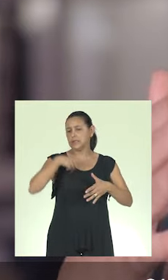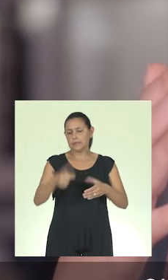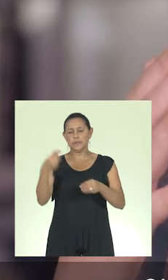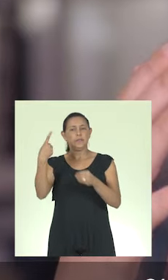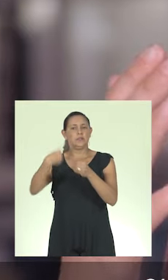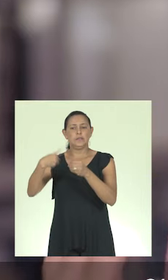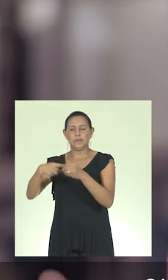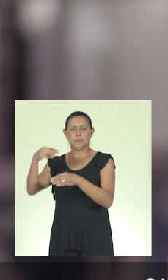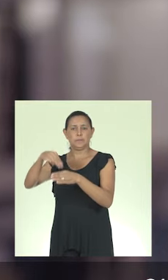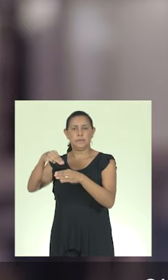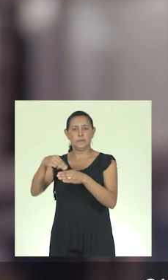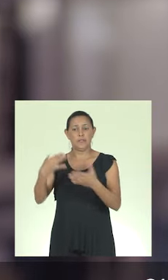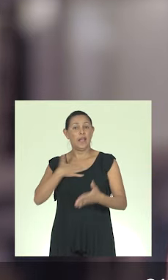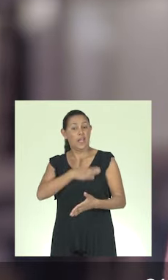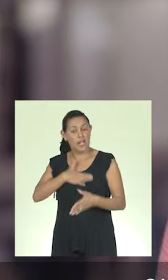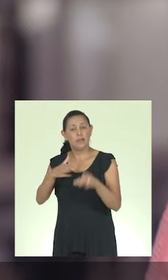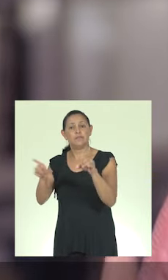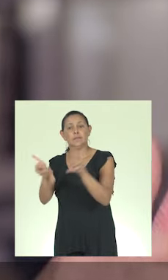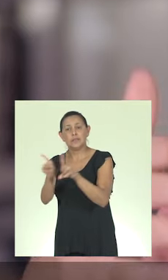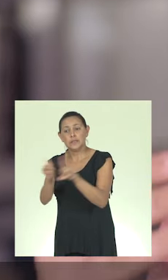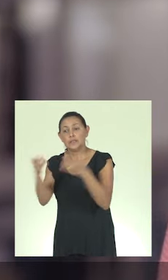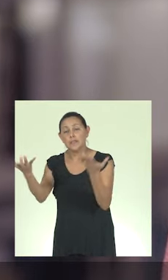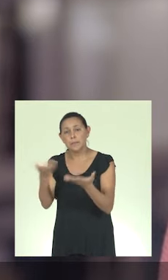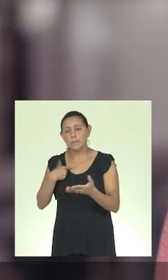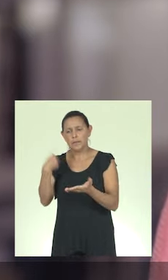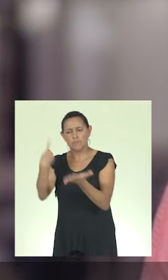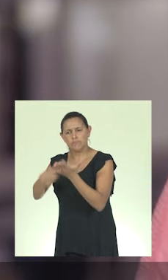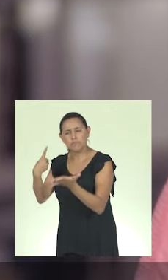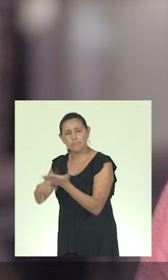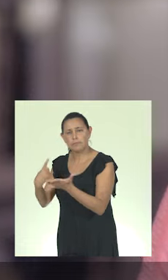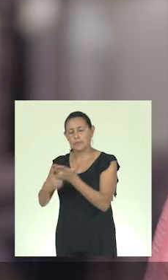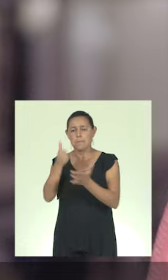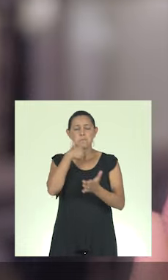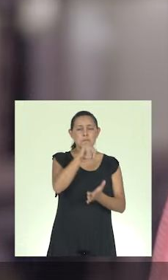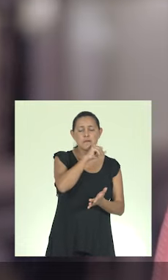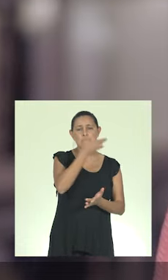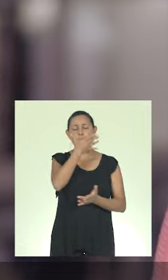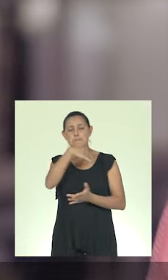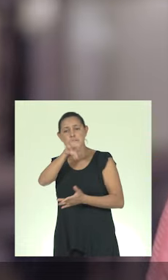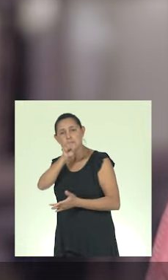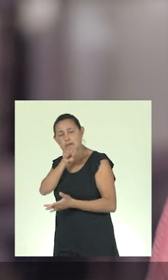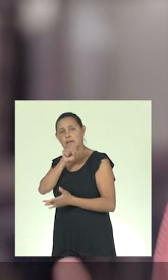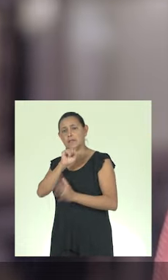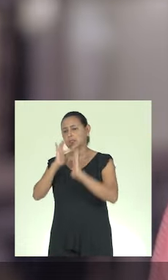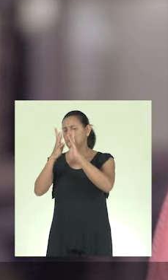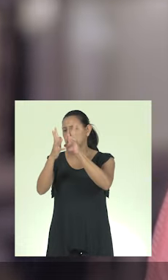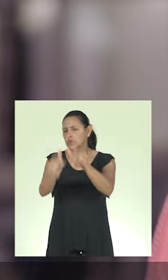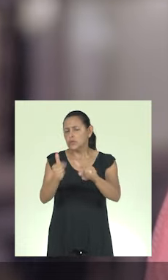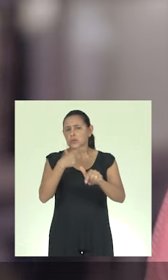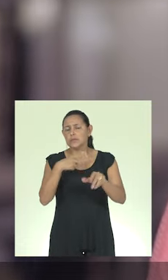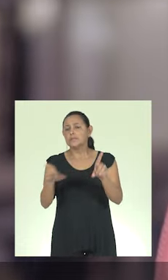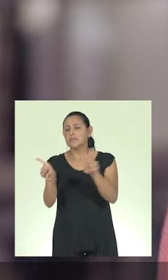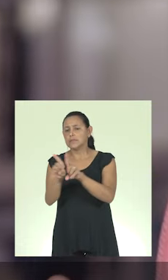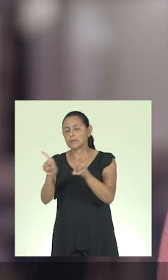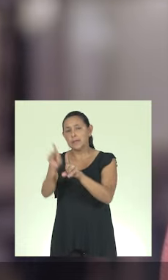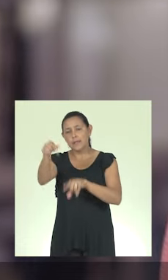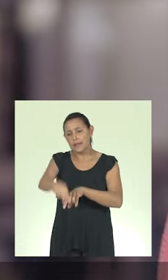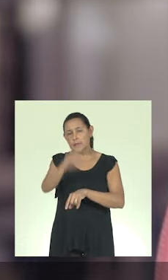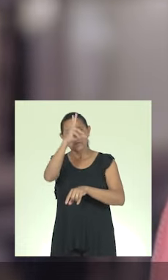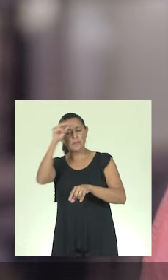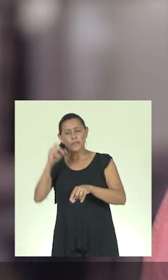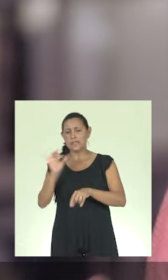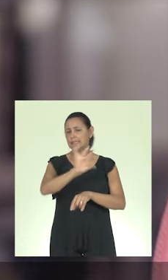também lembrar o compromisso de cada pai, de cada mãe e das autoridades com cada uma das crianças da nossa